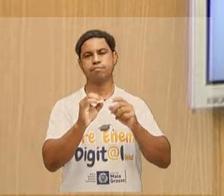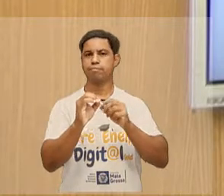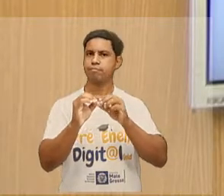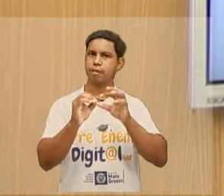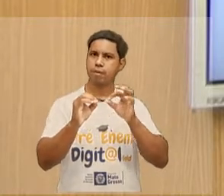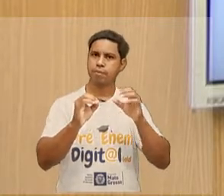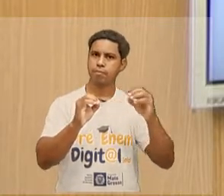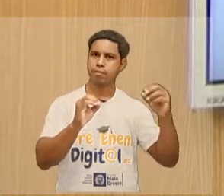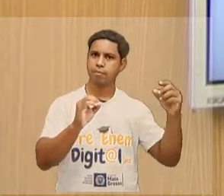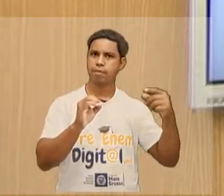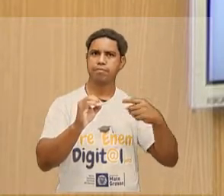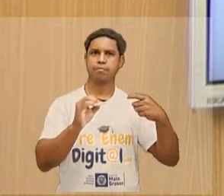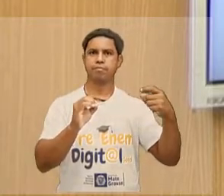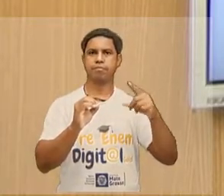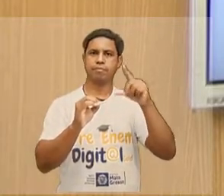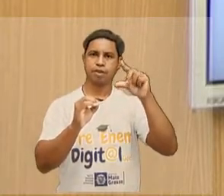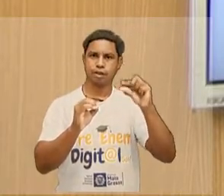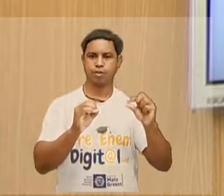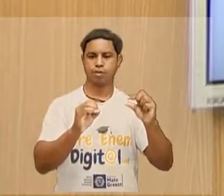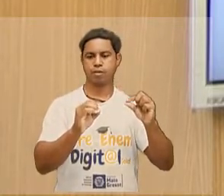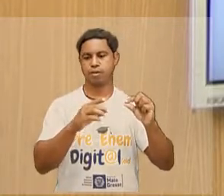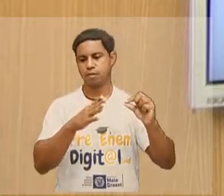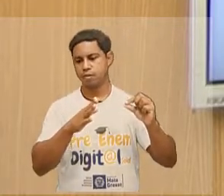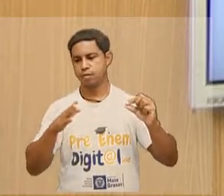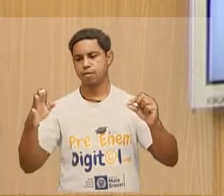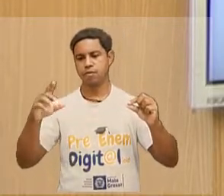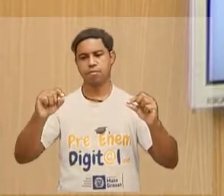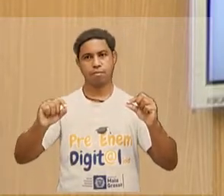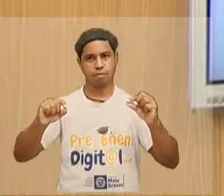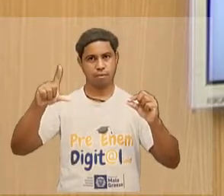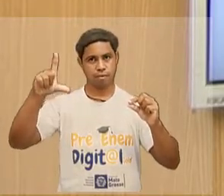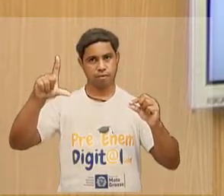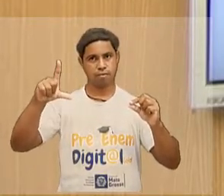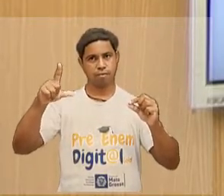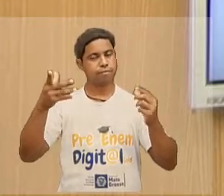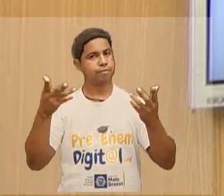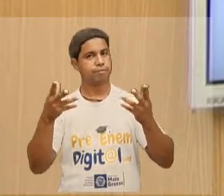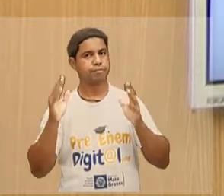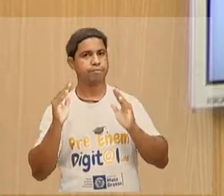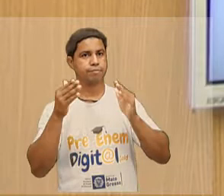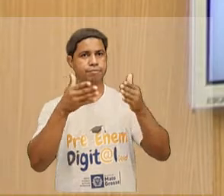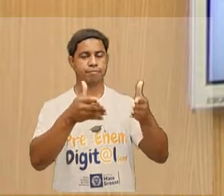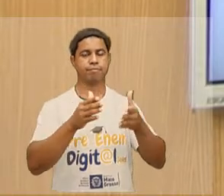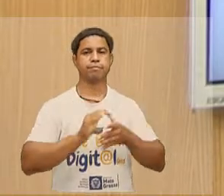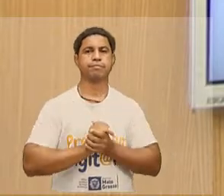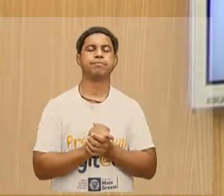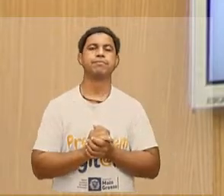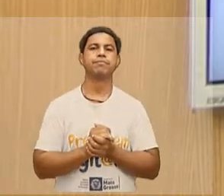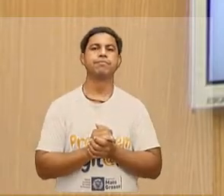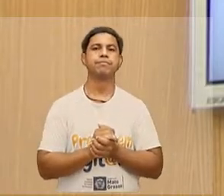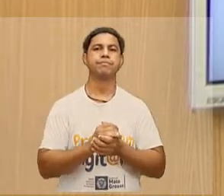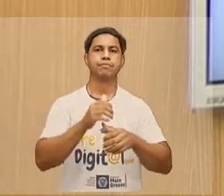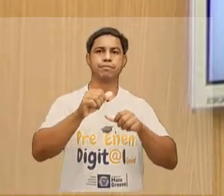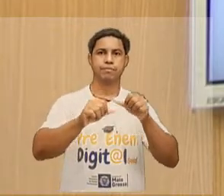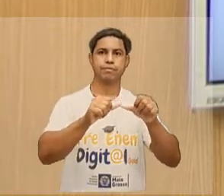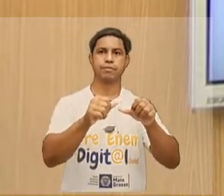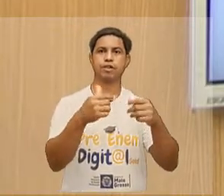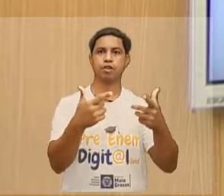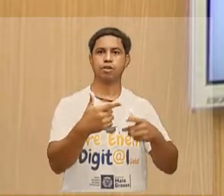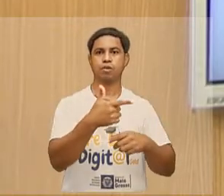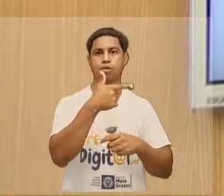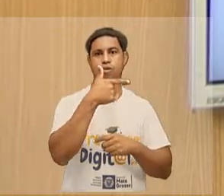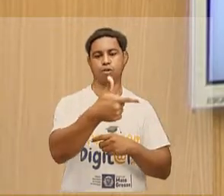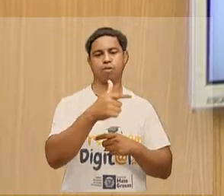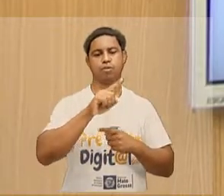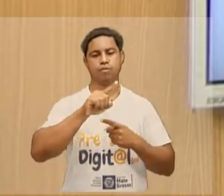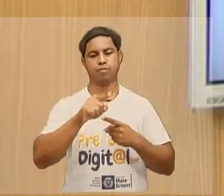mais próximo do zero, maior é o número. Então, perceba que de 25 eu escrevi em notação científica, tornou-se